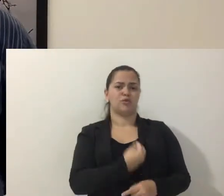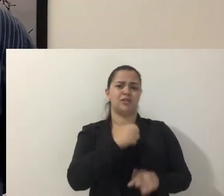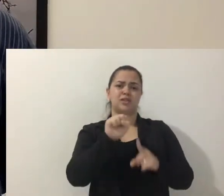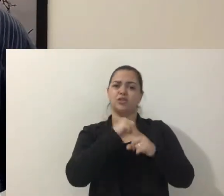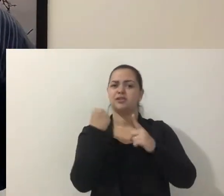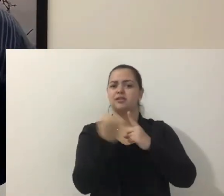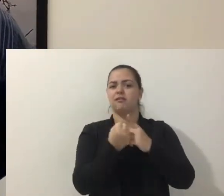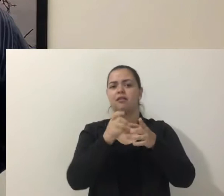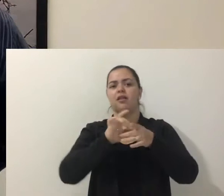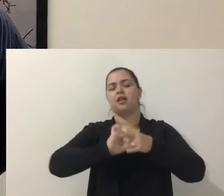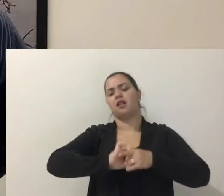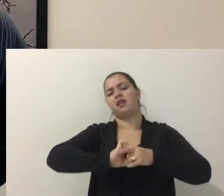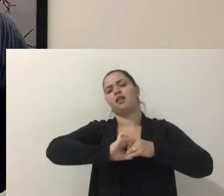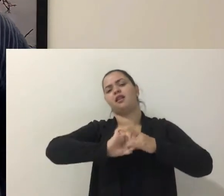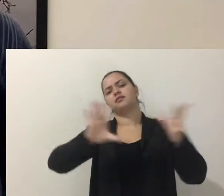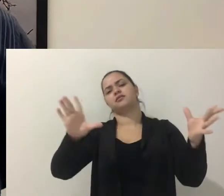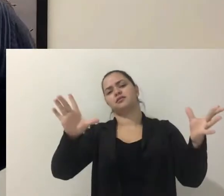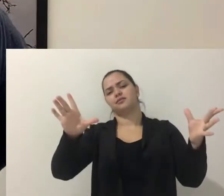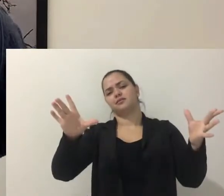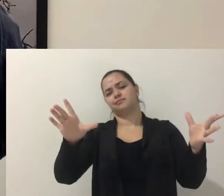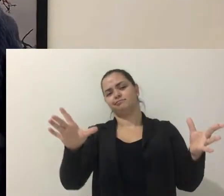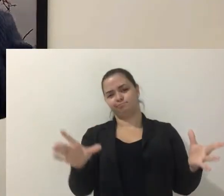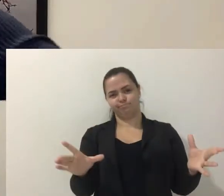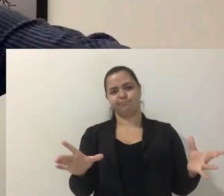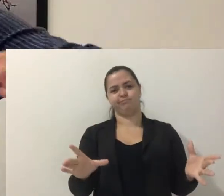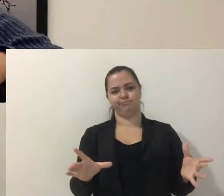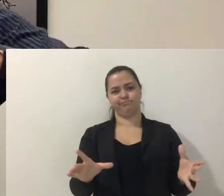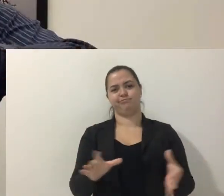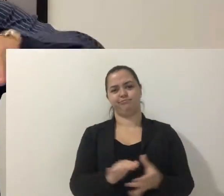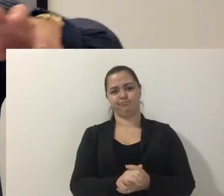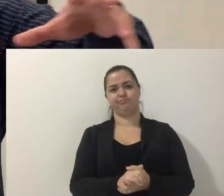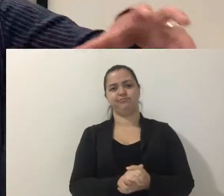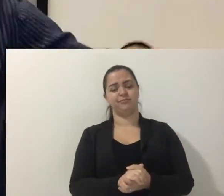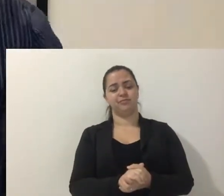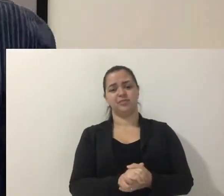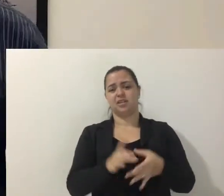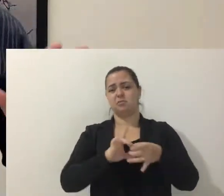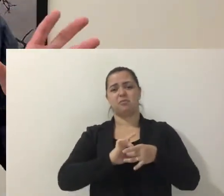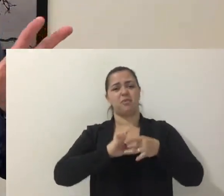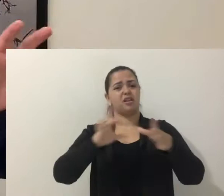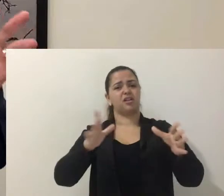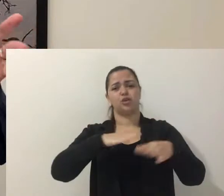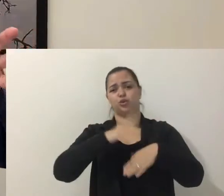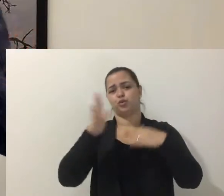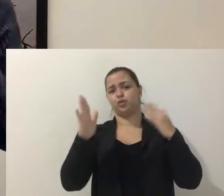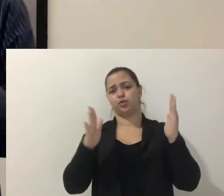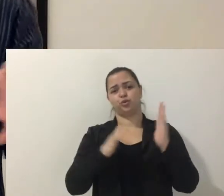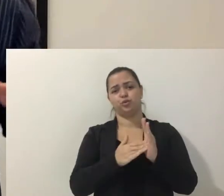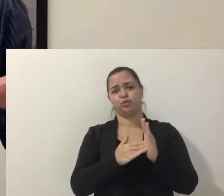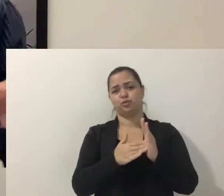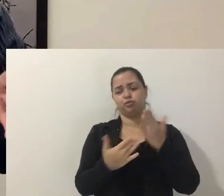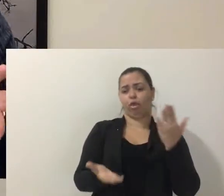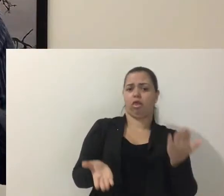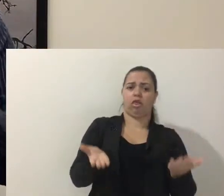numa sociedade altamente relativista e que esse relativismo tem afetado as